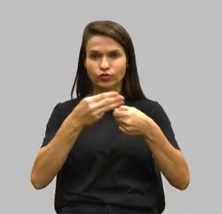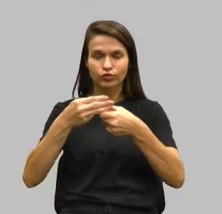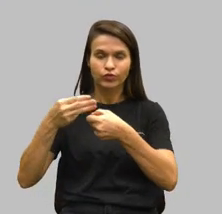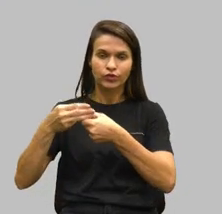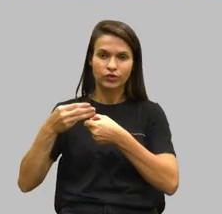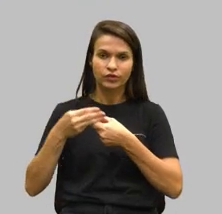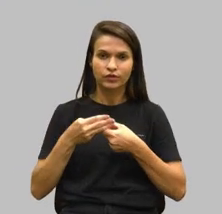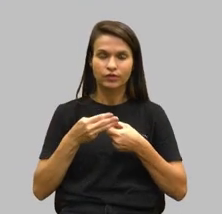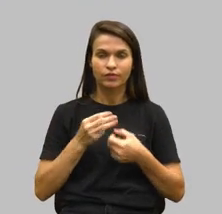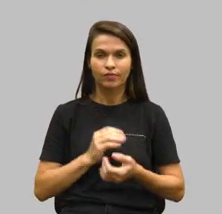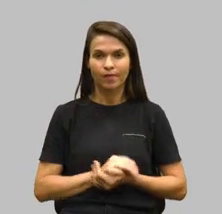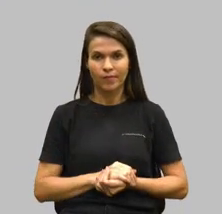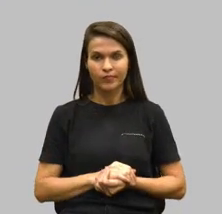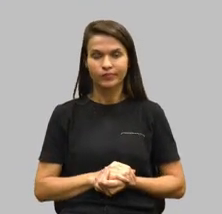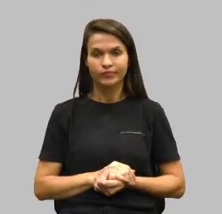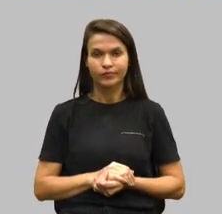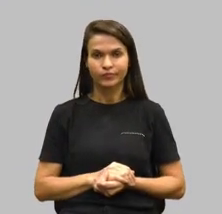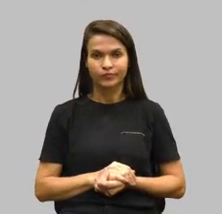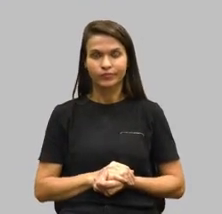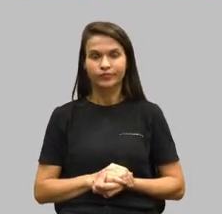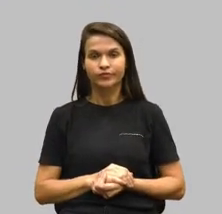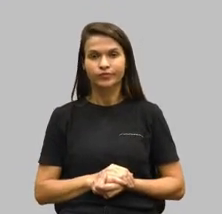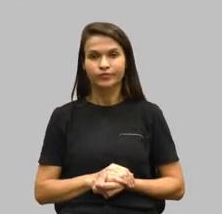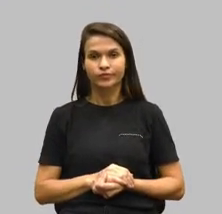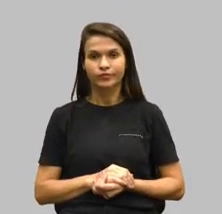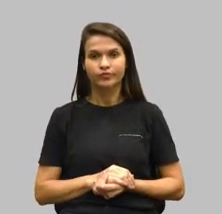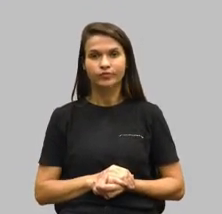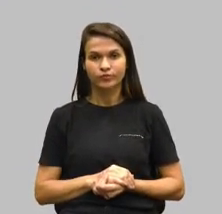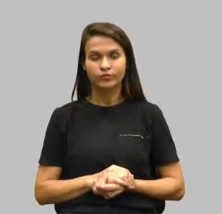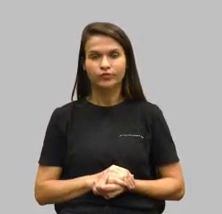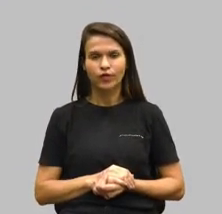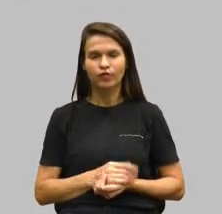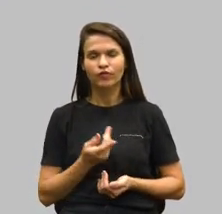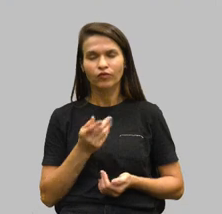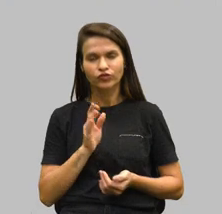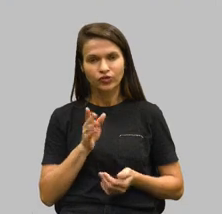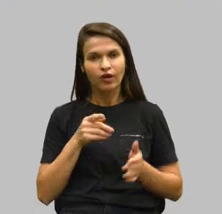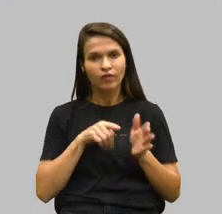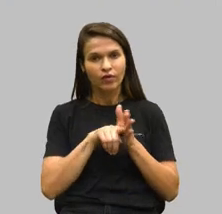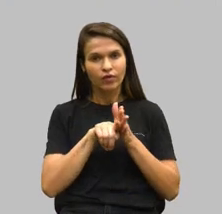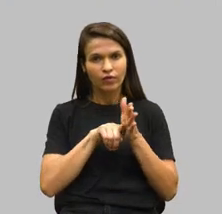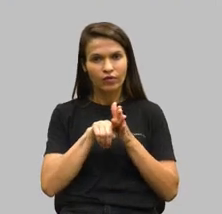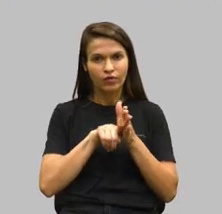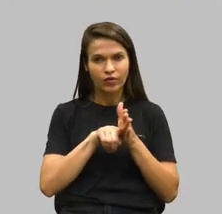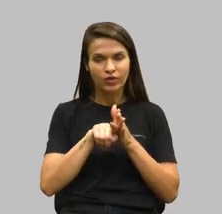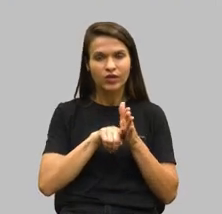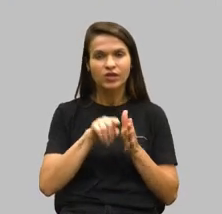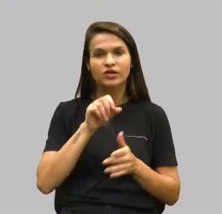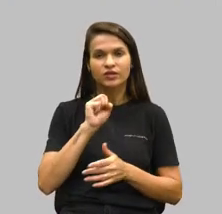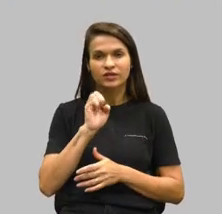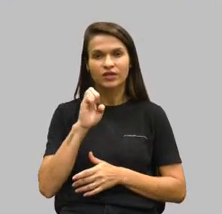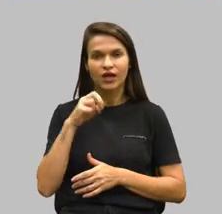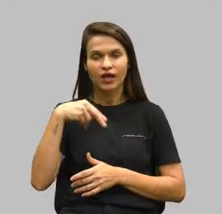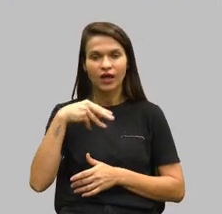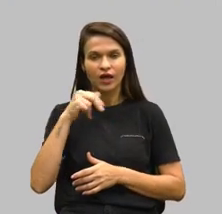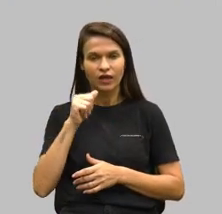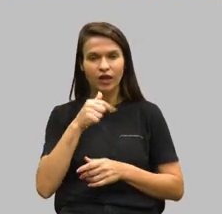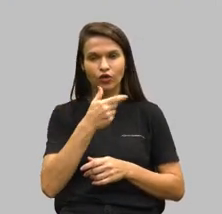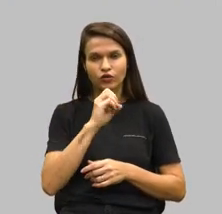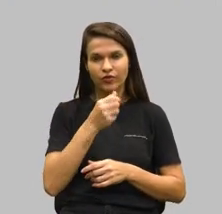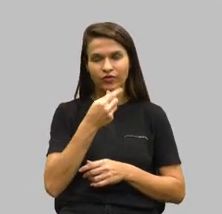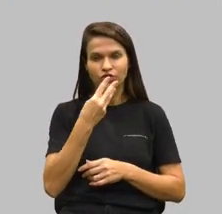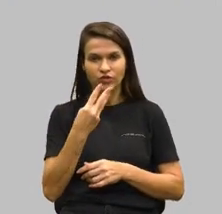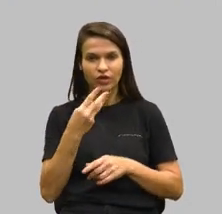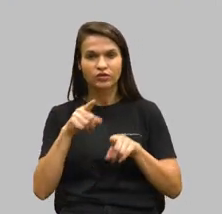que foram eh consultados no CNA entre 2023 224